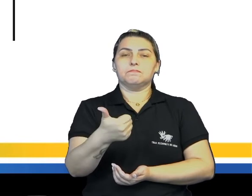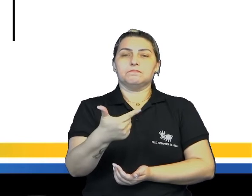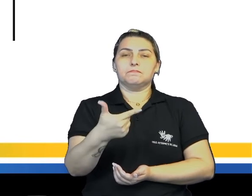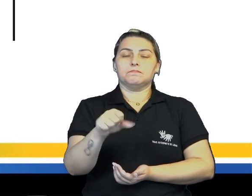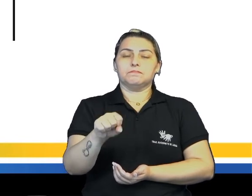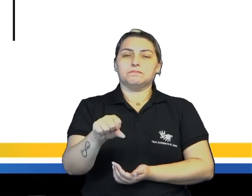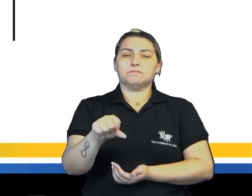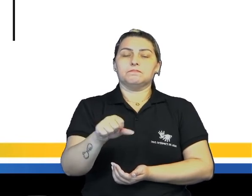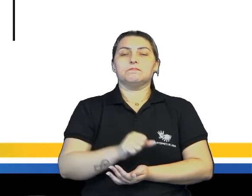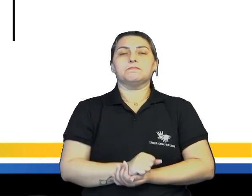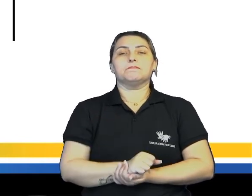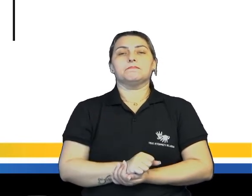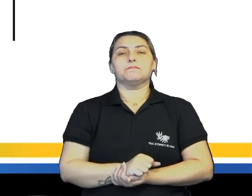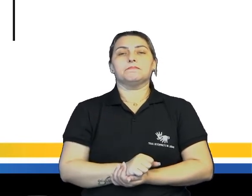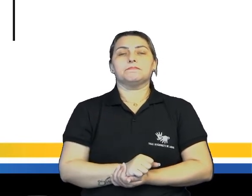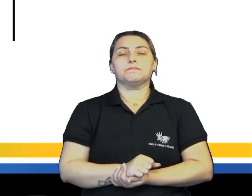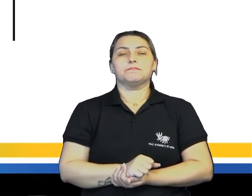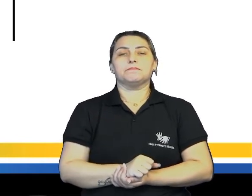28, 29.